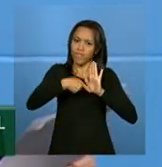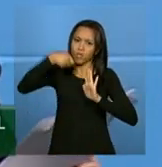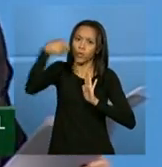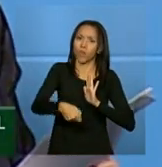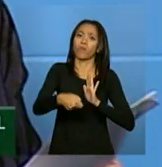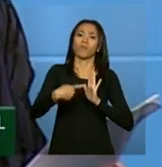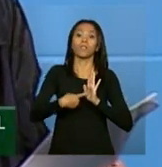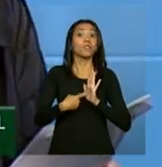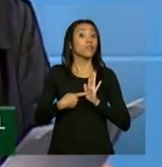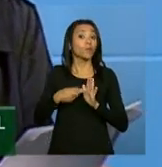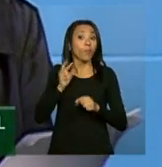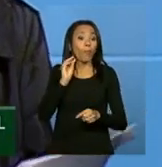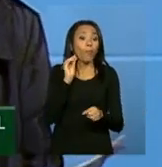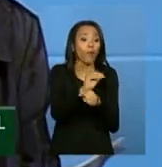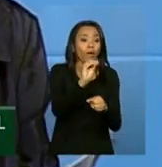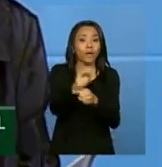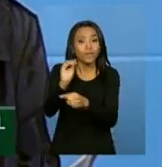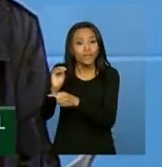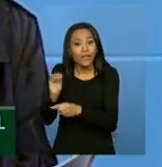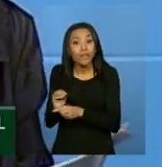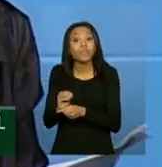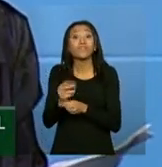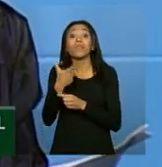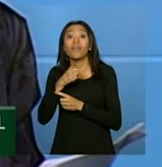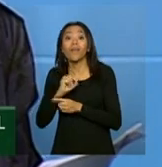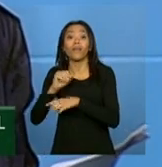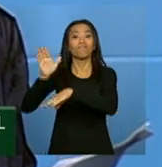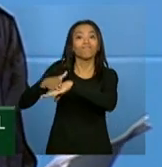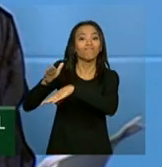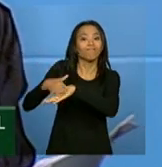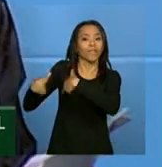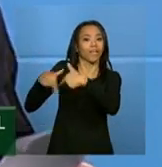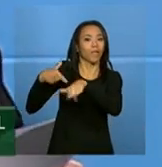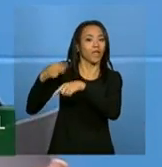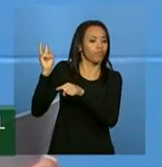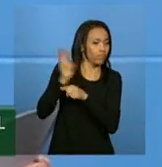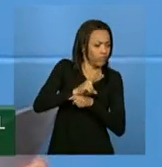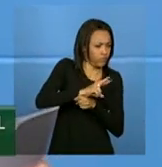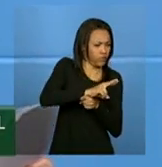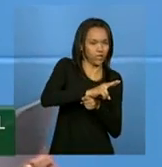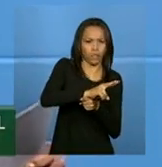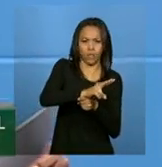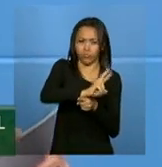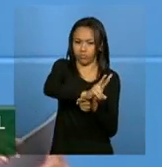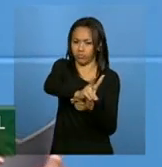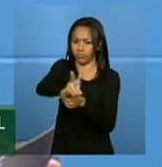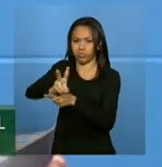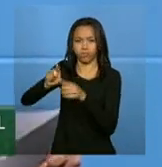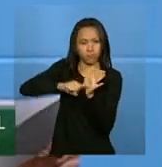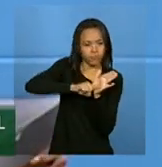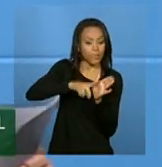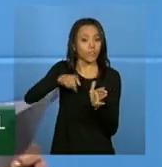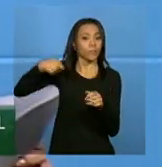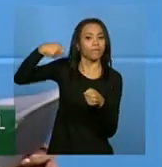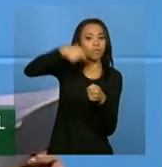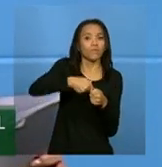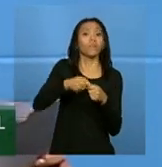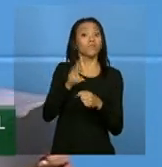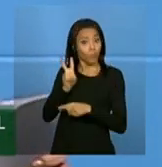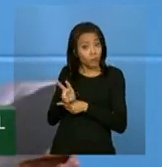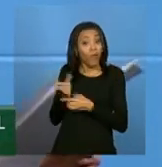rigorosa. Isso protege, inclusive, os atores que estão no processo de fiscalização e que estão no processo de repressão. E eu